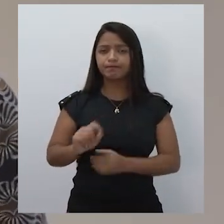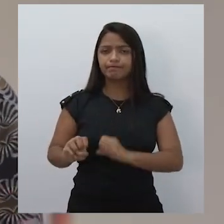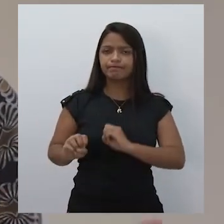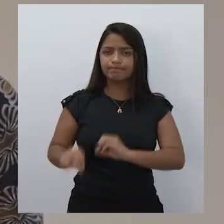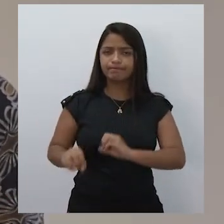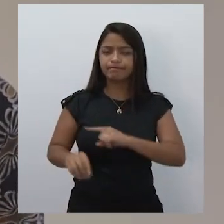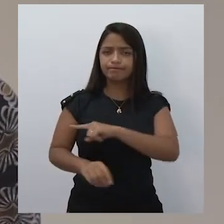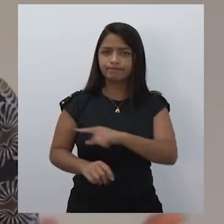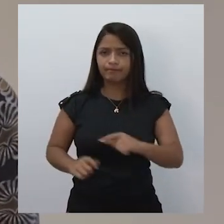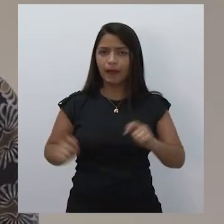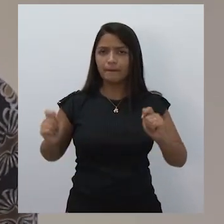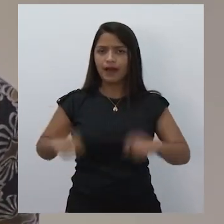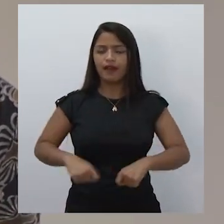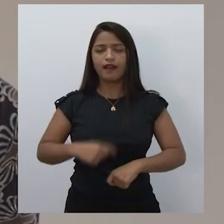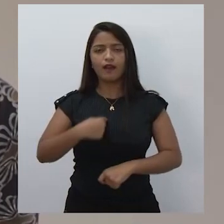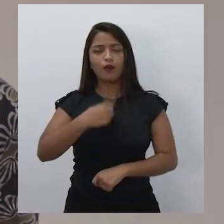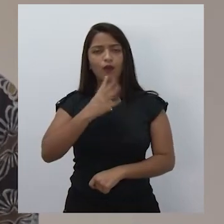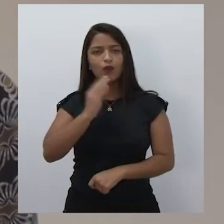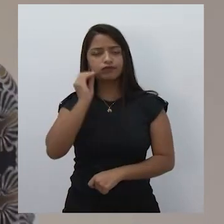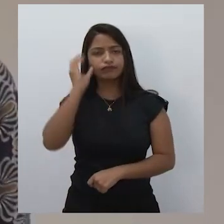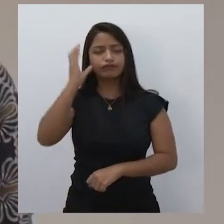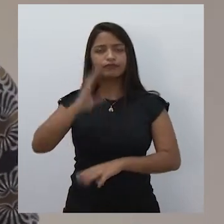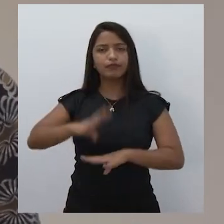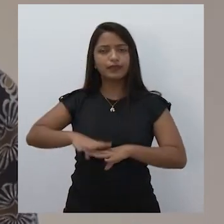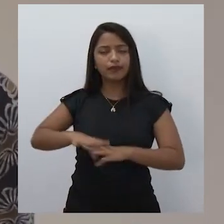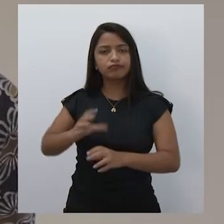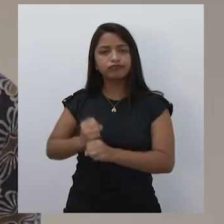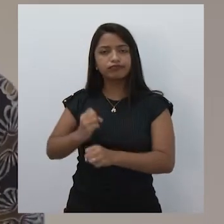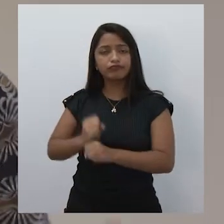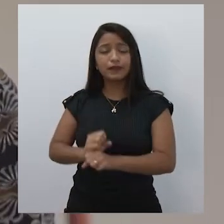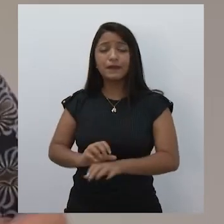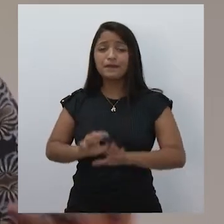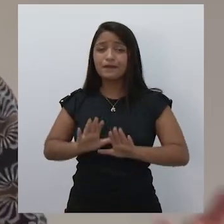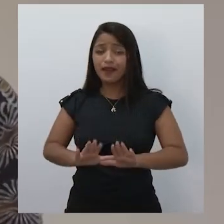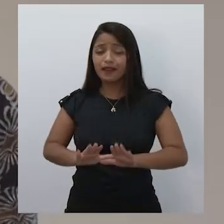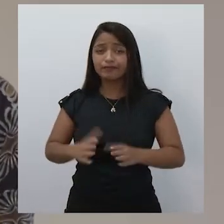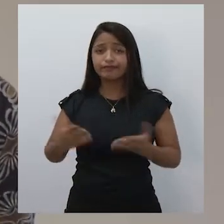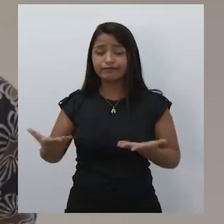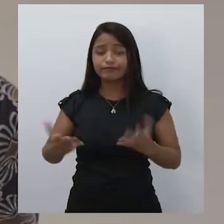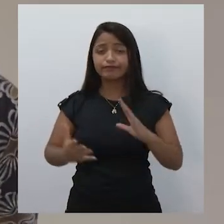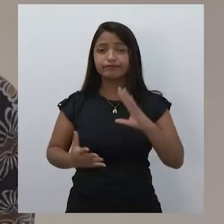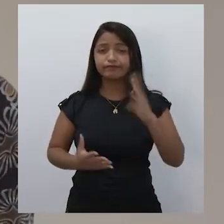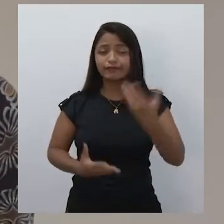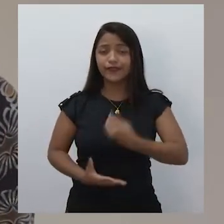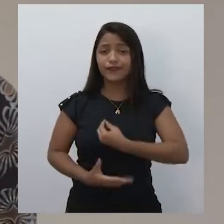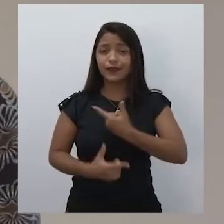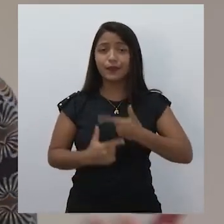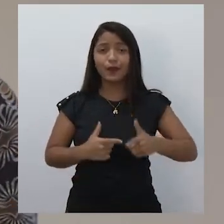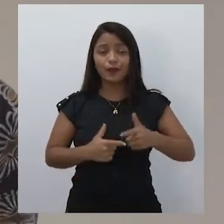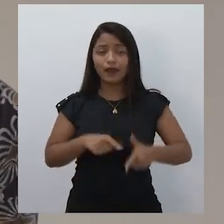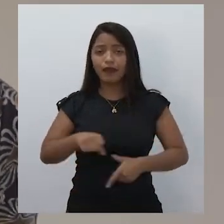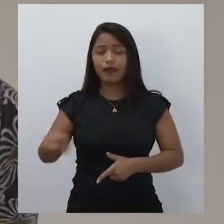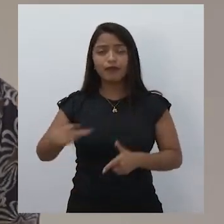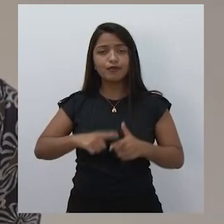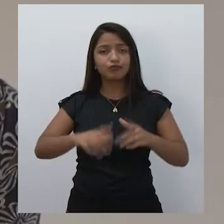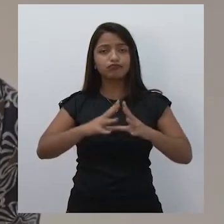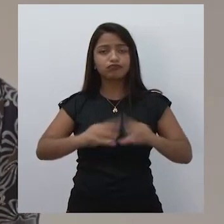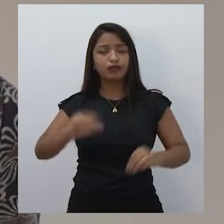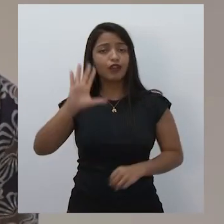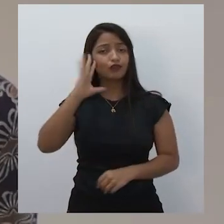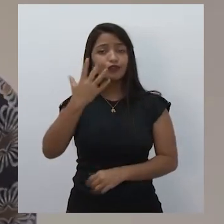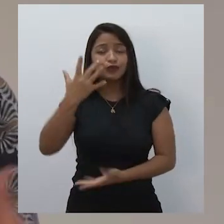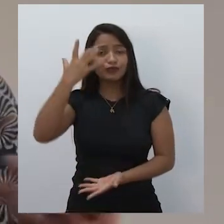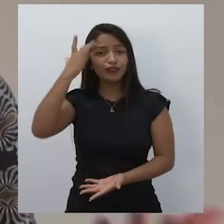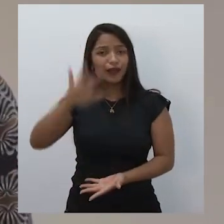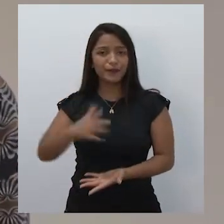de lidar com os conhecimentos matemáticos se eles não sabem resolver os problemas da vida cotidiana, os problemas da vida